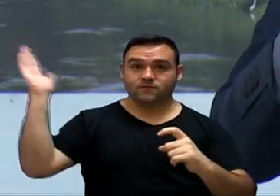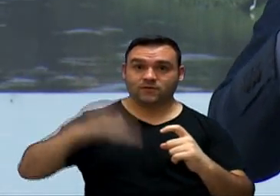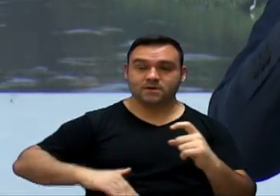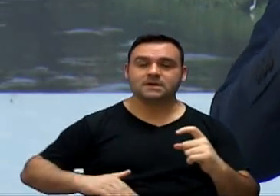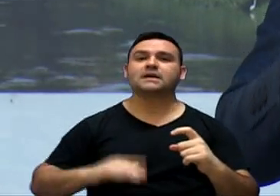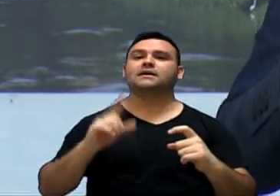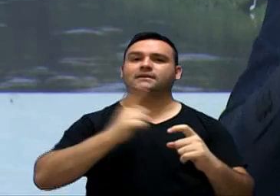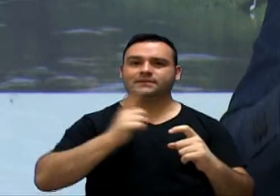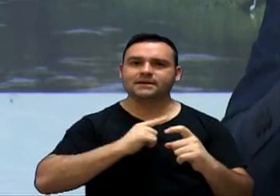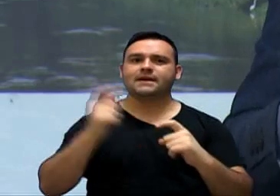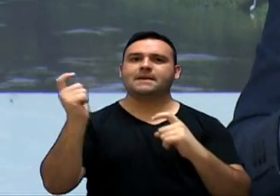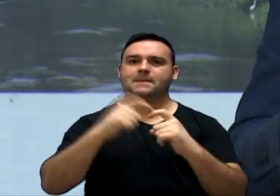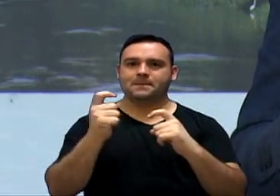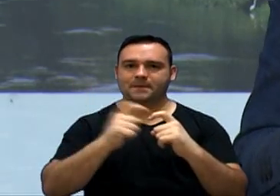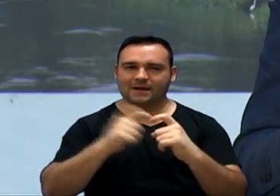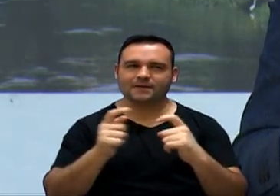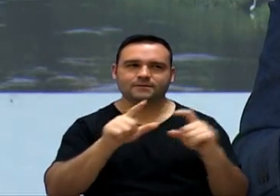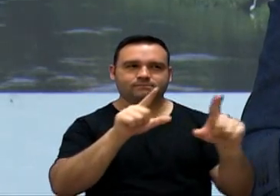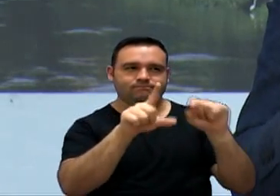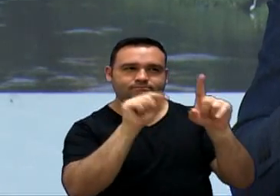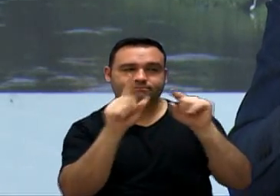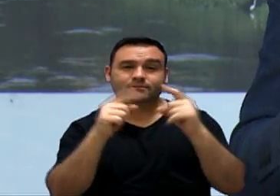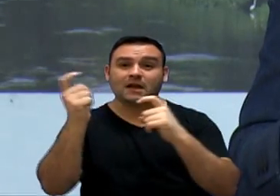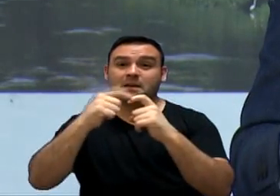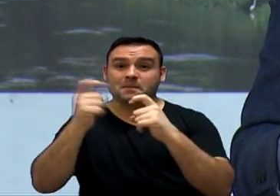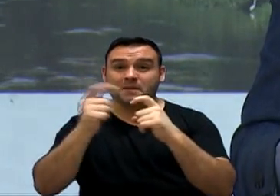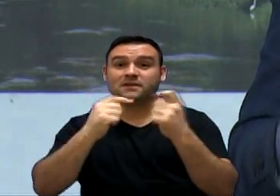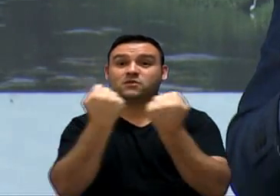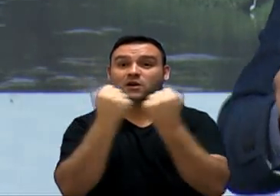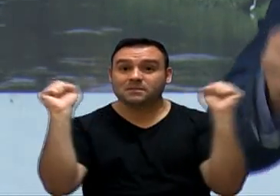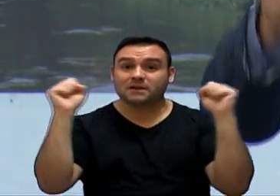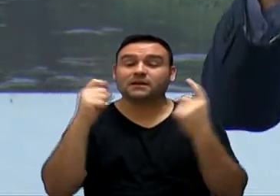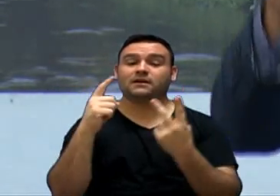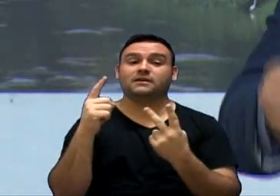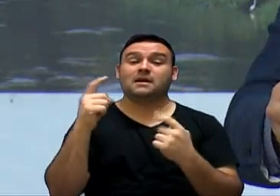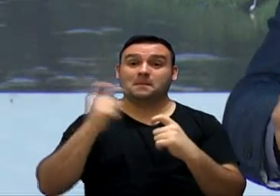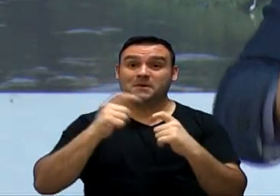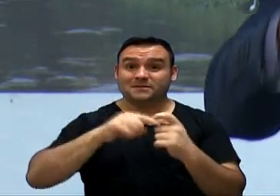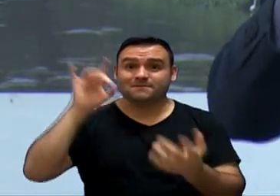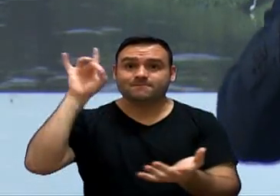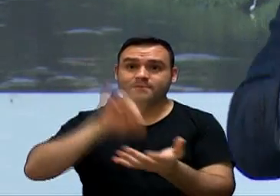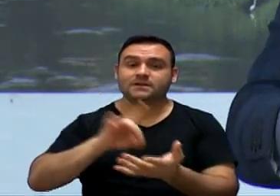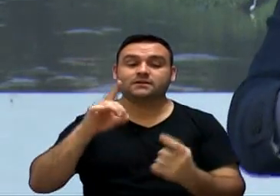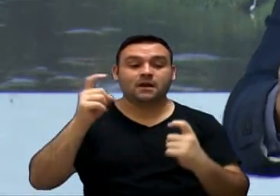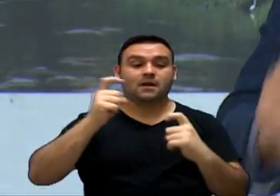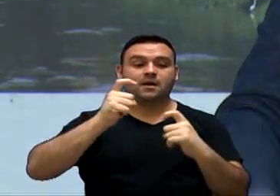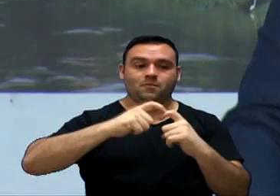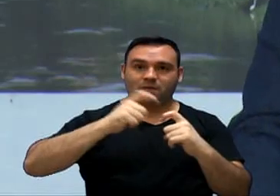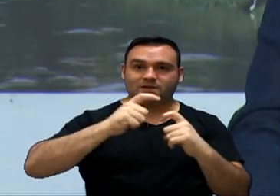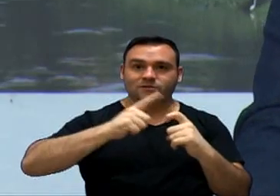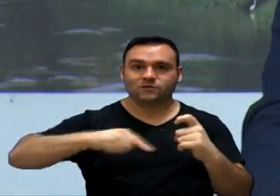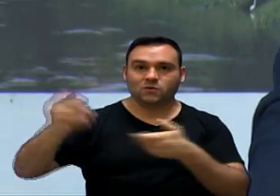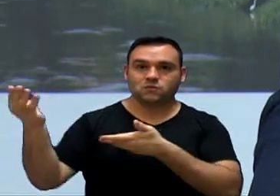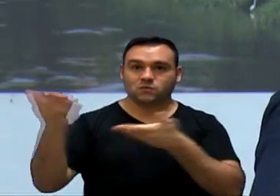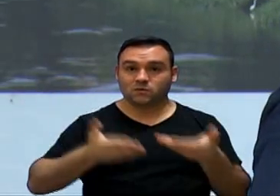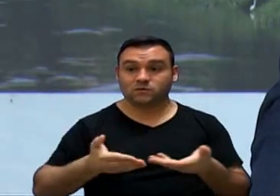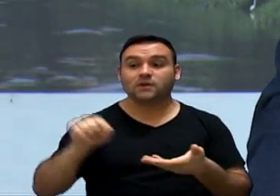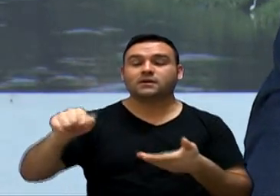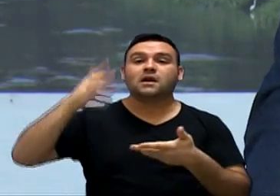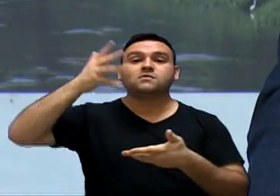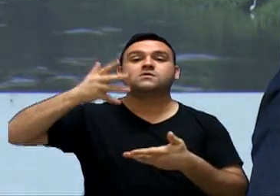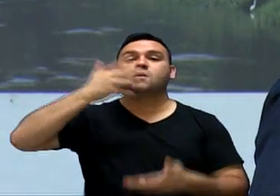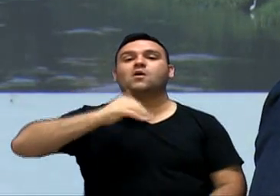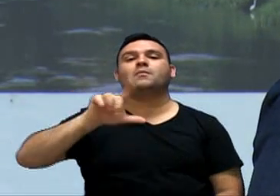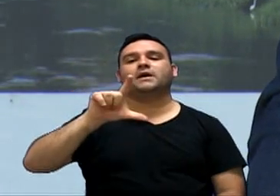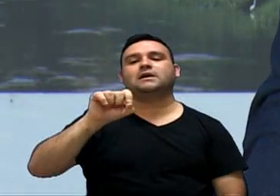Um dos médicos, nós trouxemos médicos a dedo, olha só, médicos pela liberdade, médicos de verdade. Um dos médicos que nós trouxemos aqui,